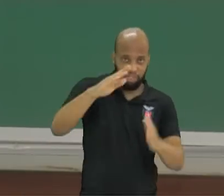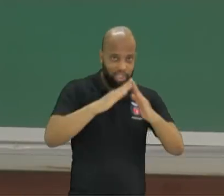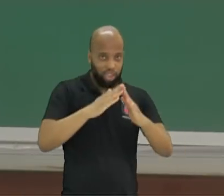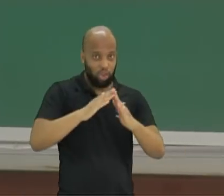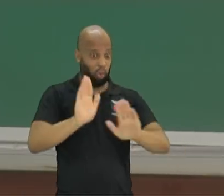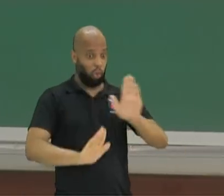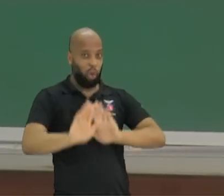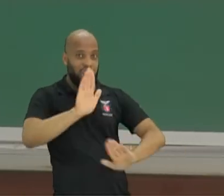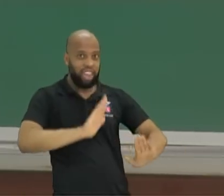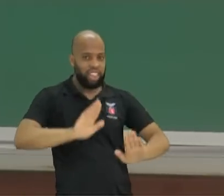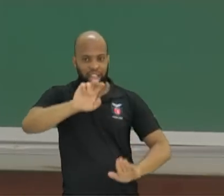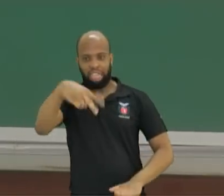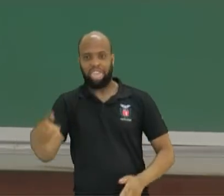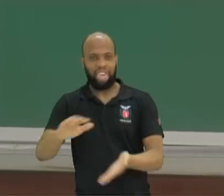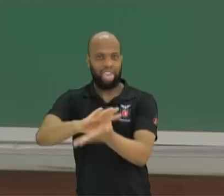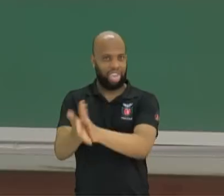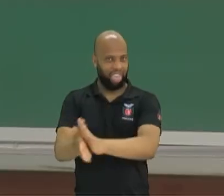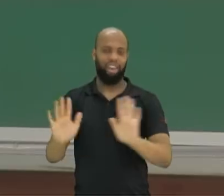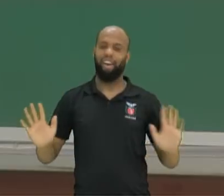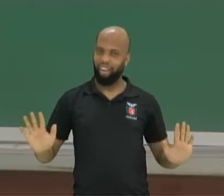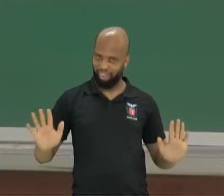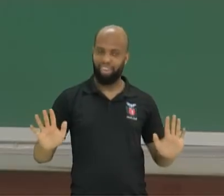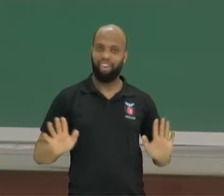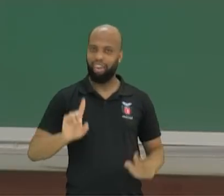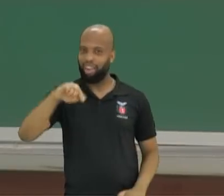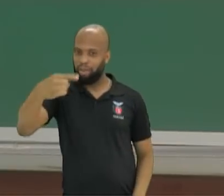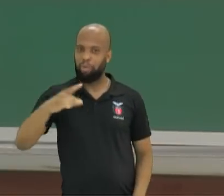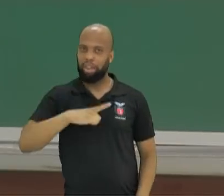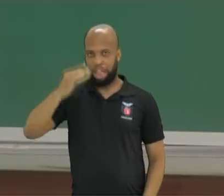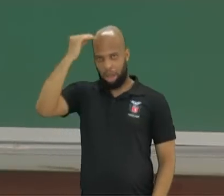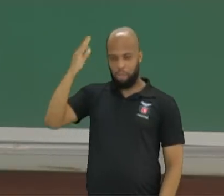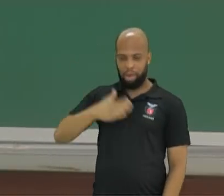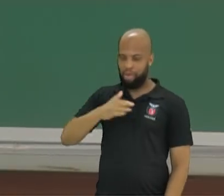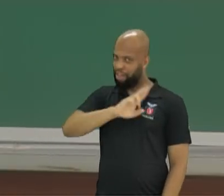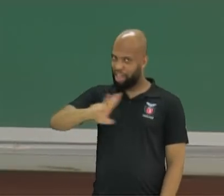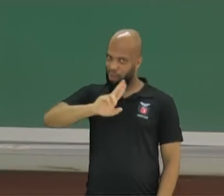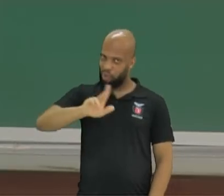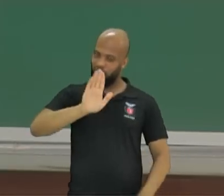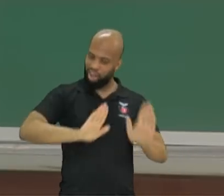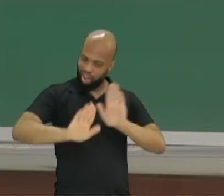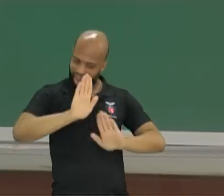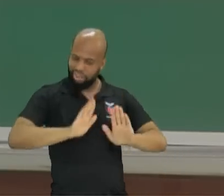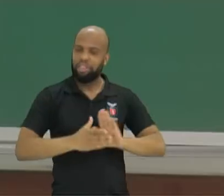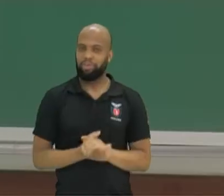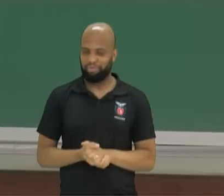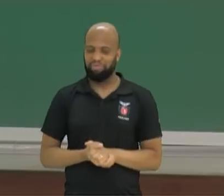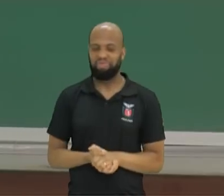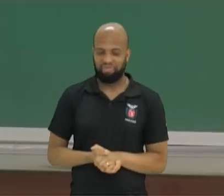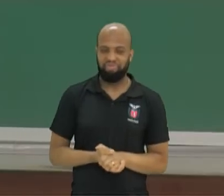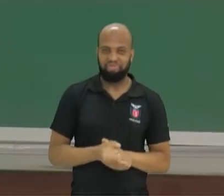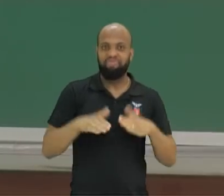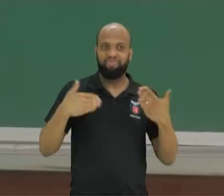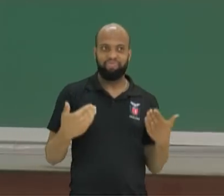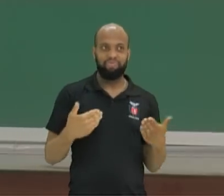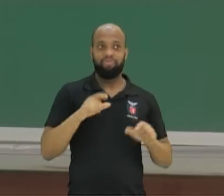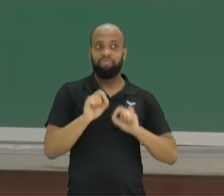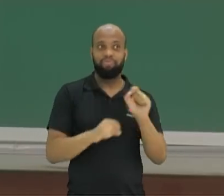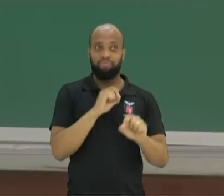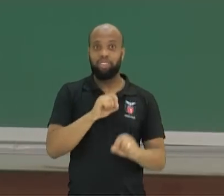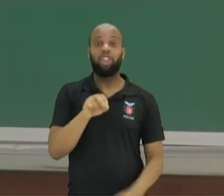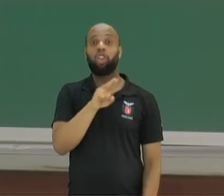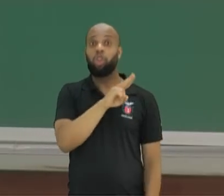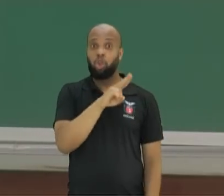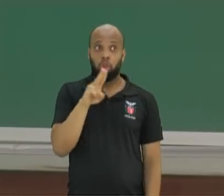para não derrubar nada, hein? Não vai quebrar nada aí na sala e depois ainda culpar o professor. Calma lá, tá? Então, o passo que